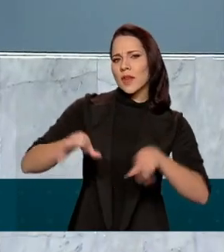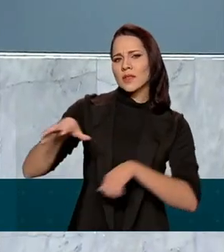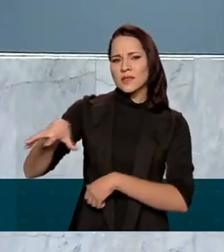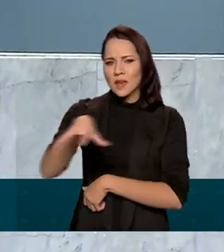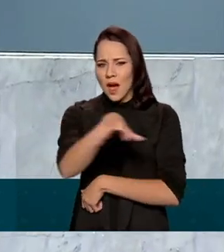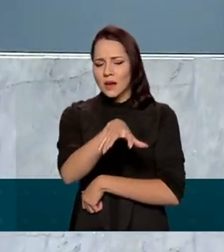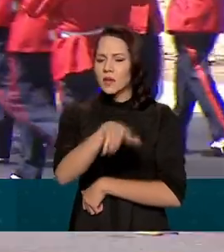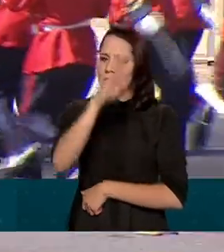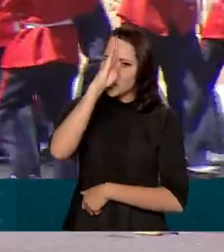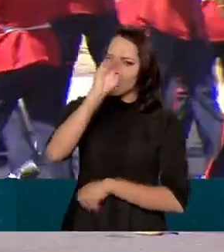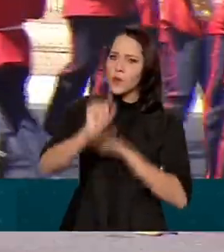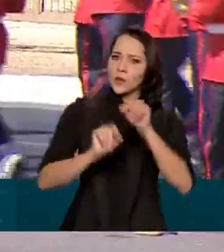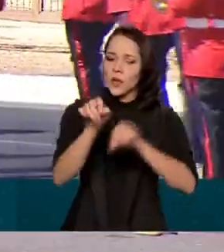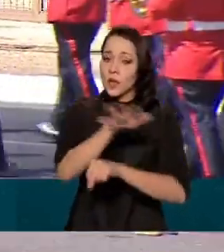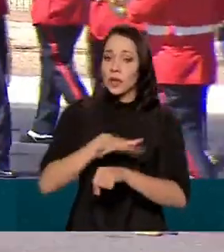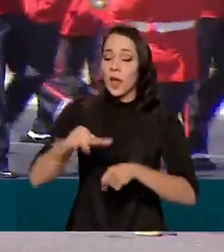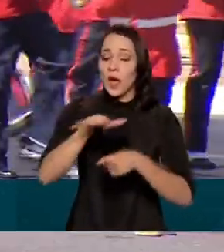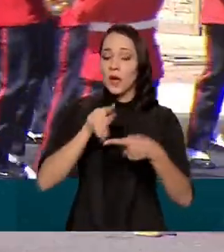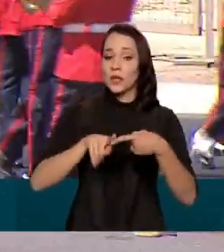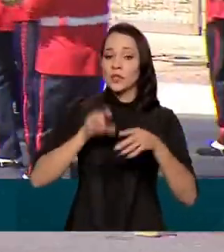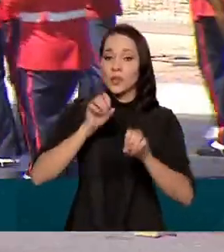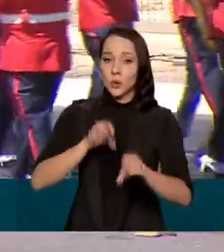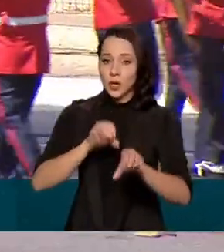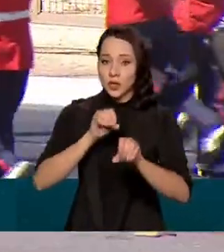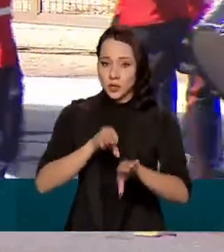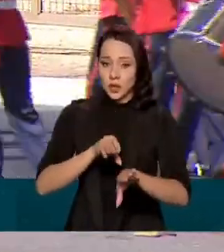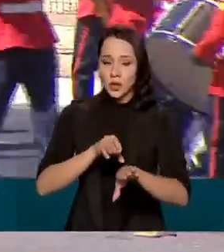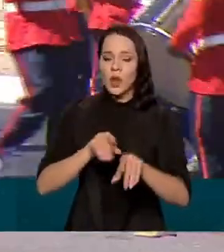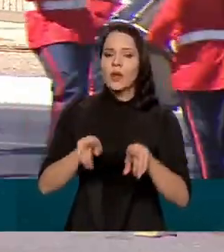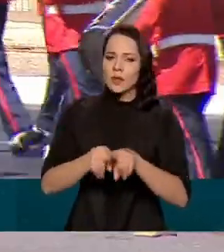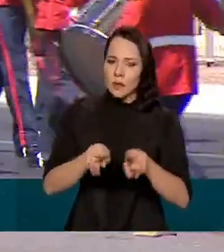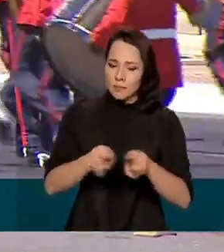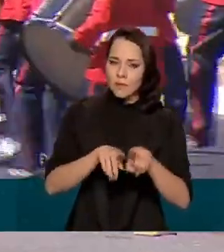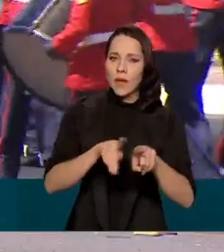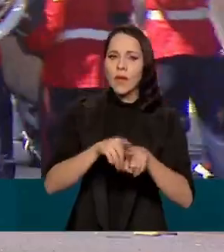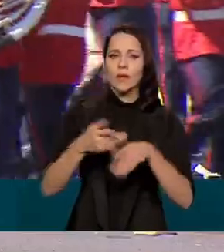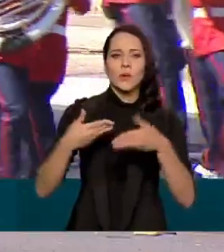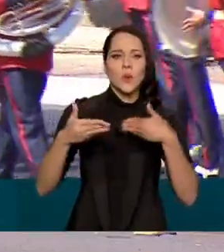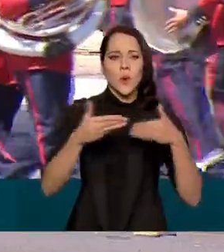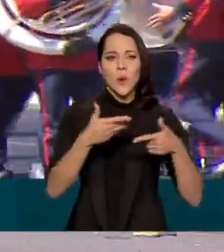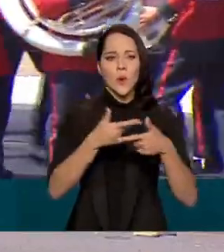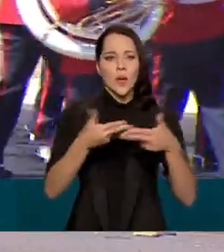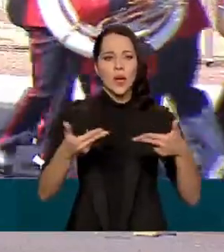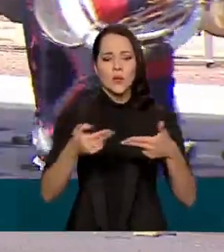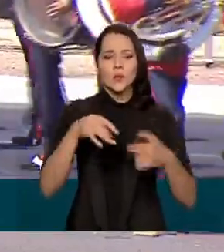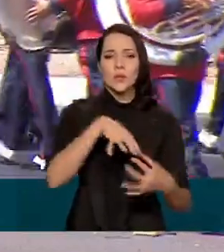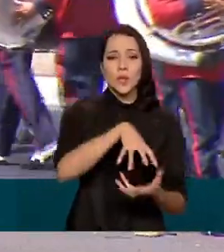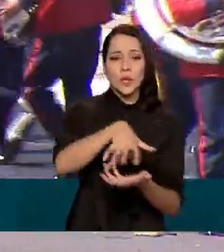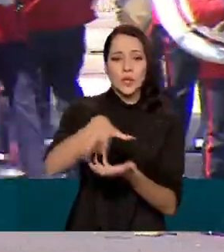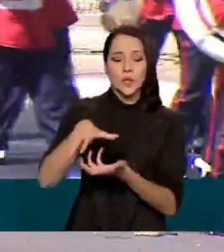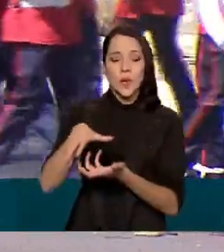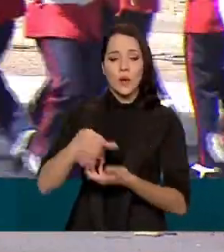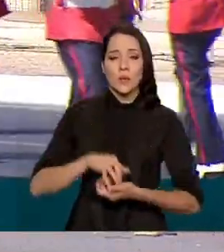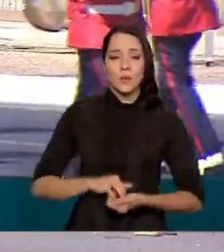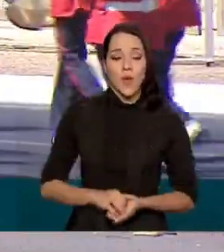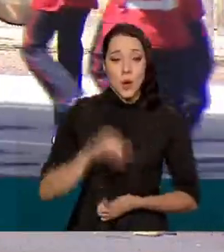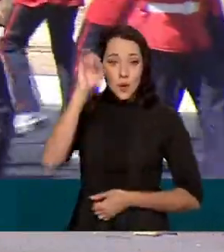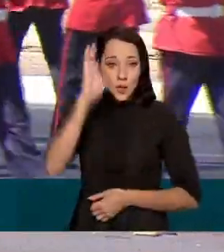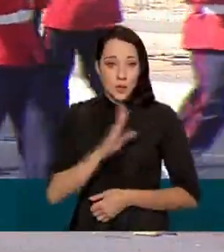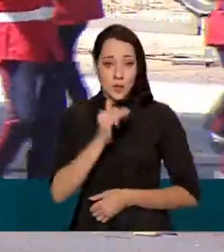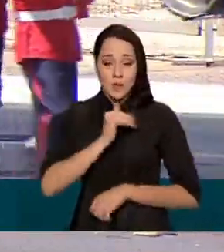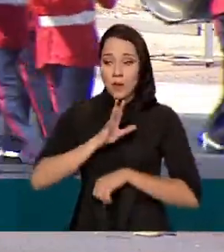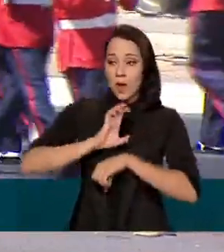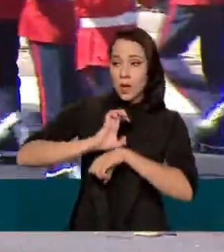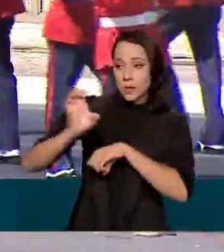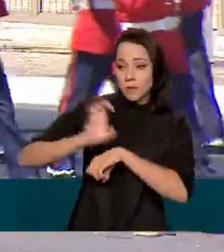áreas, especialmente na área de educação e também no comércio internacional bilateral. O Brasil, por exemplo,